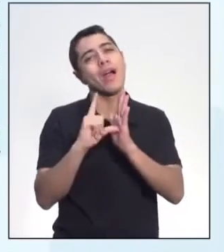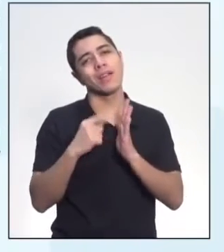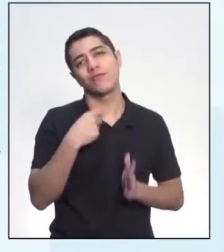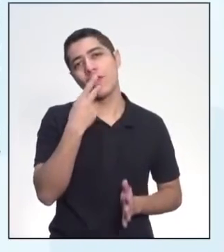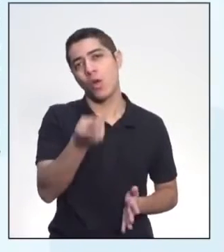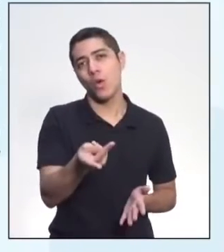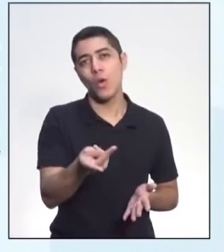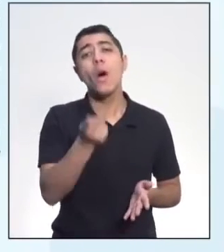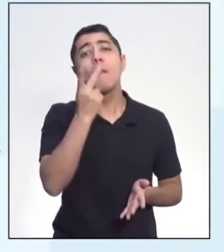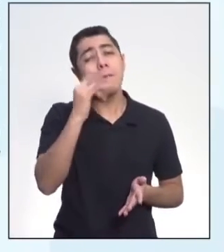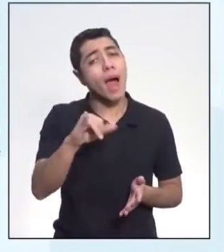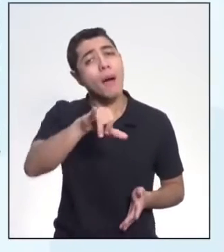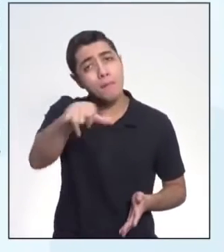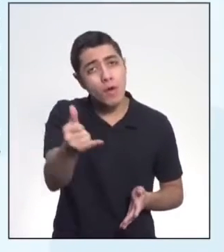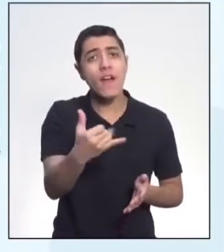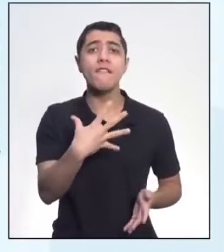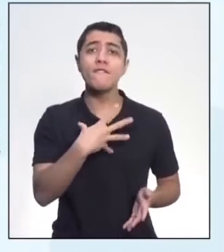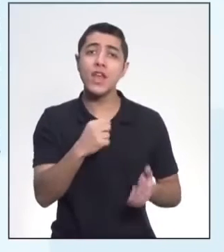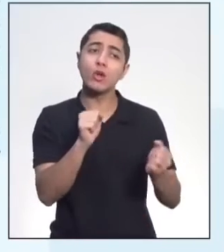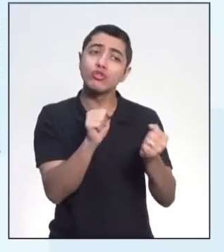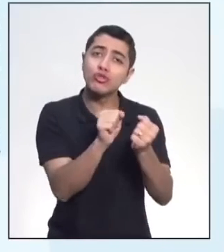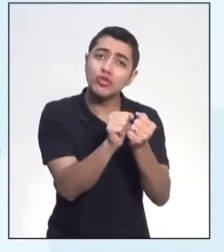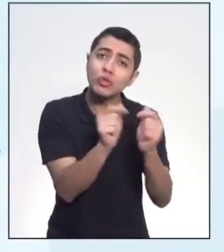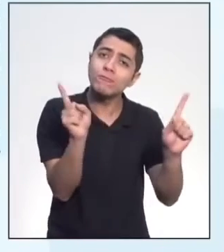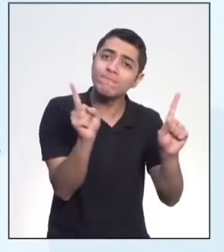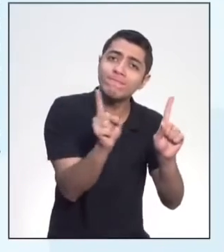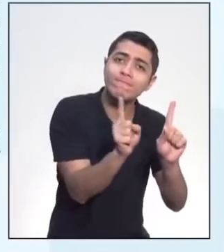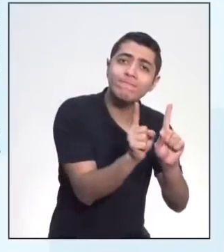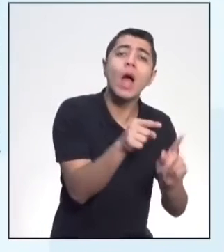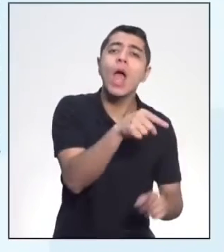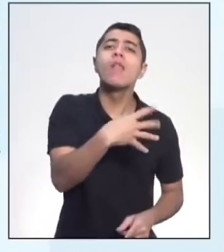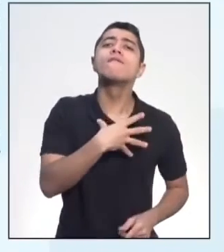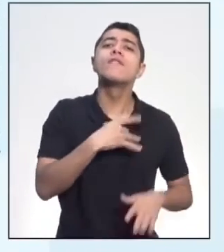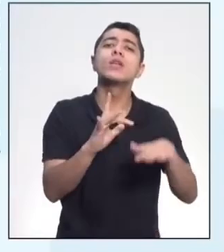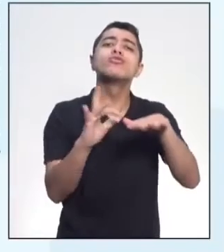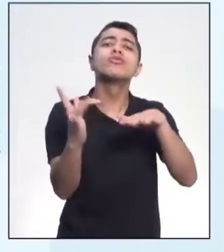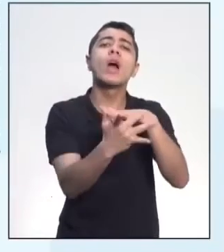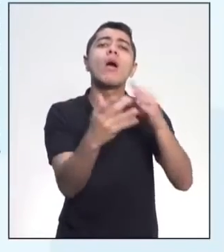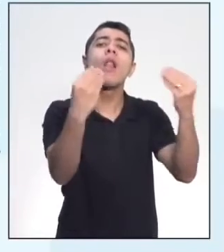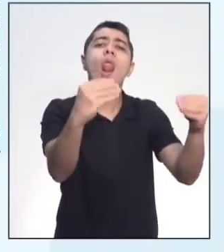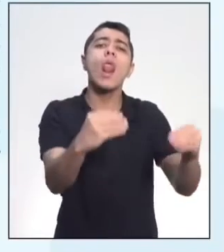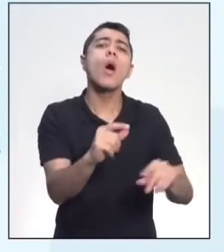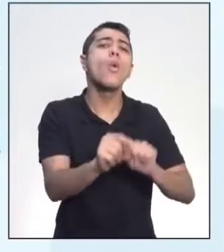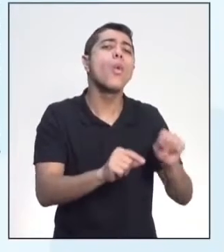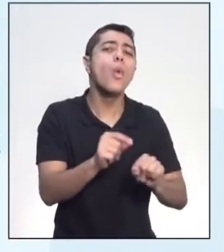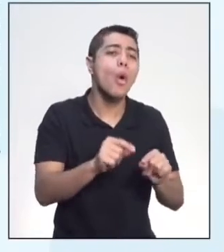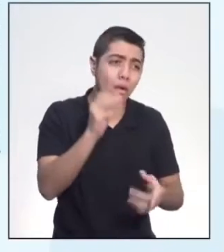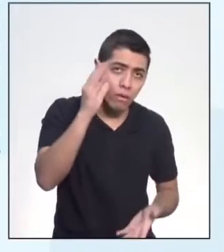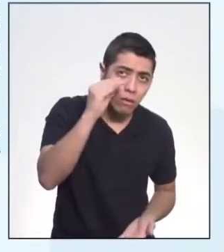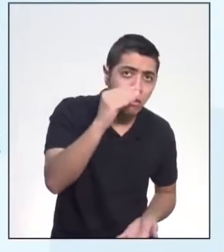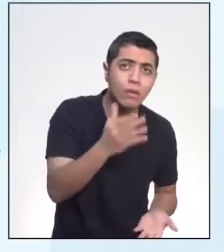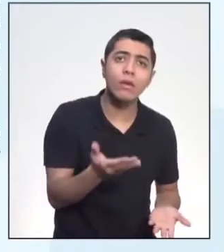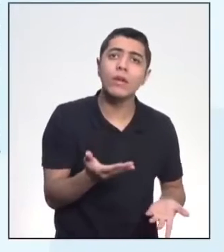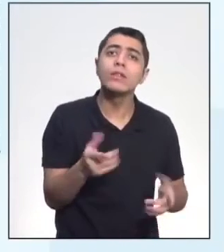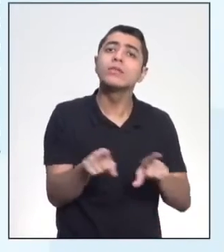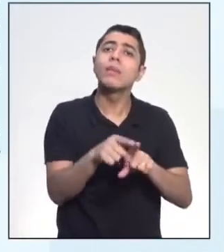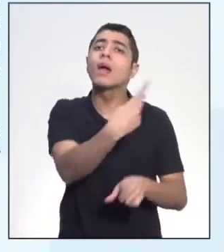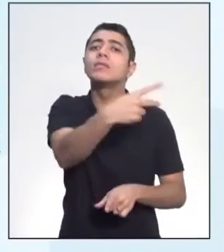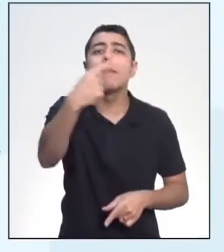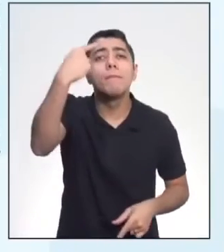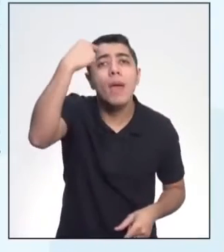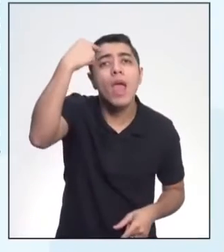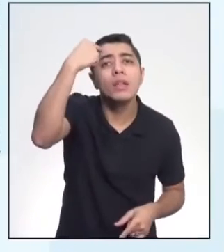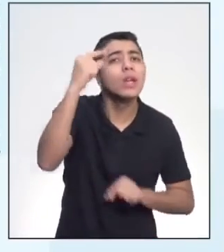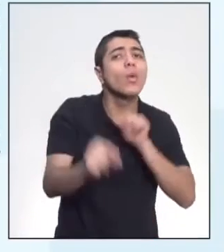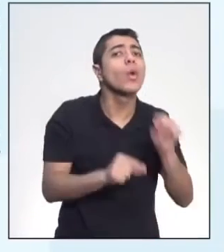que fazem nas redes sociais, o que pensam sobre os assuntos do momento, saber sobre a importância de ser o valor na